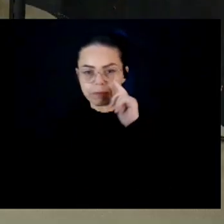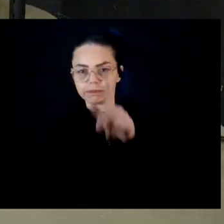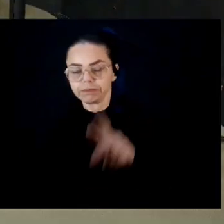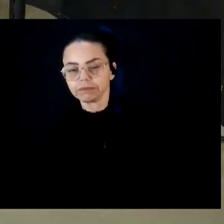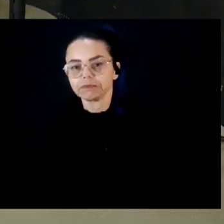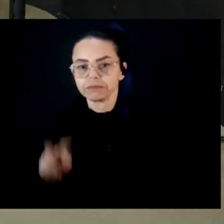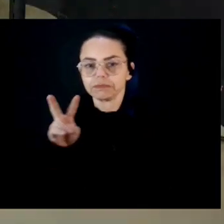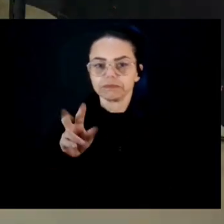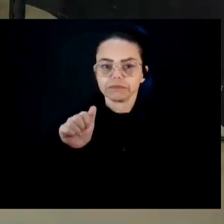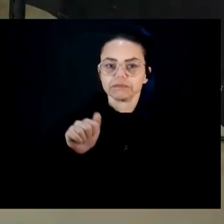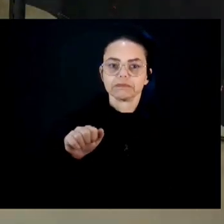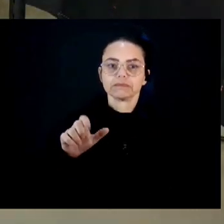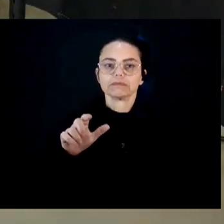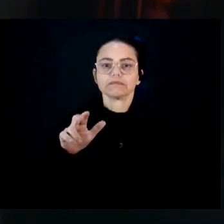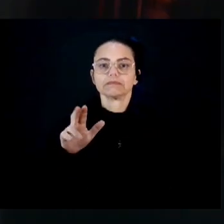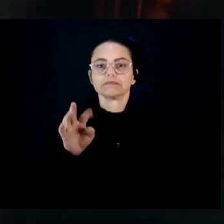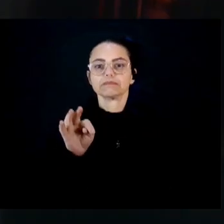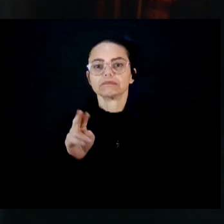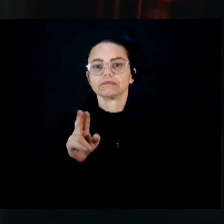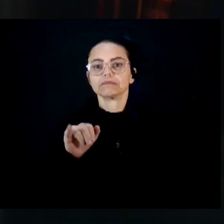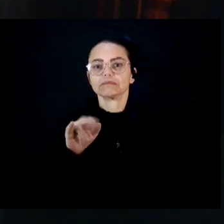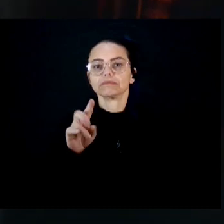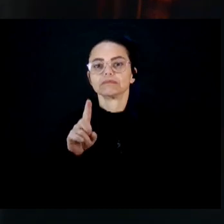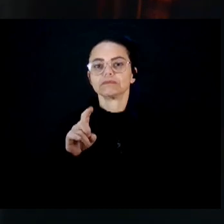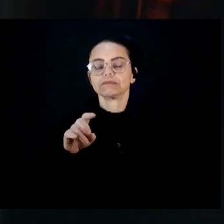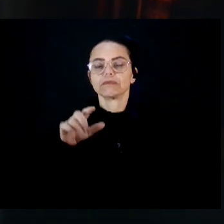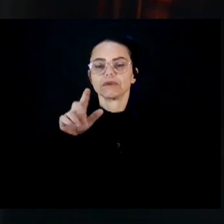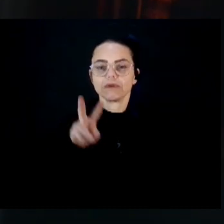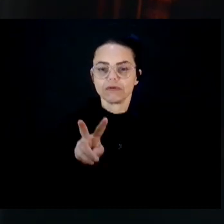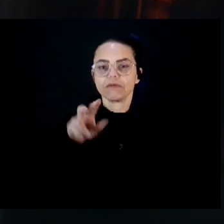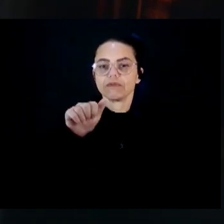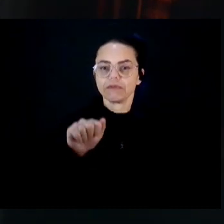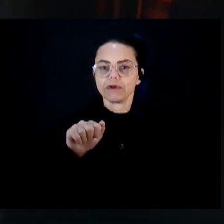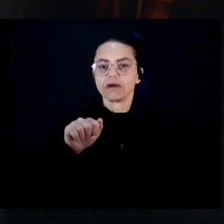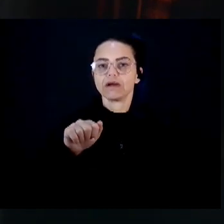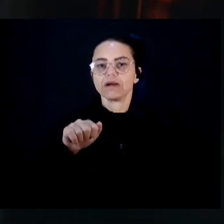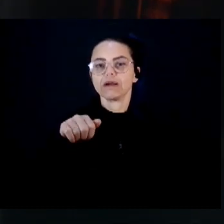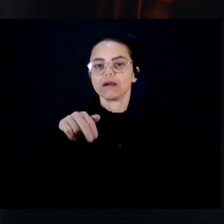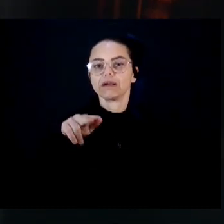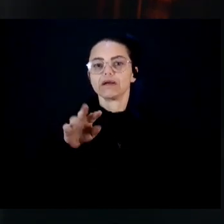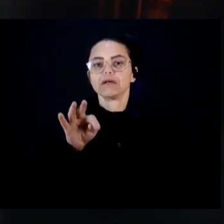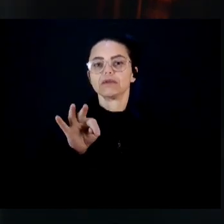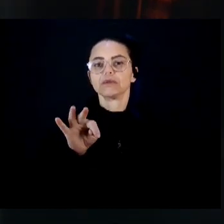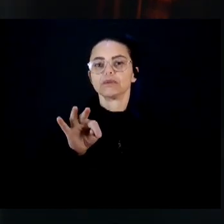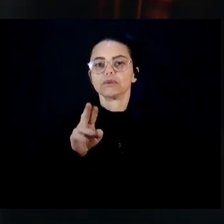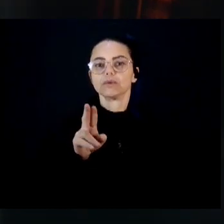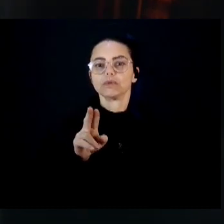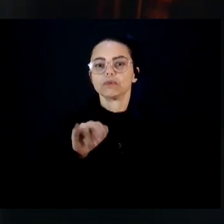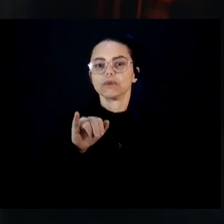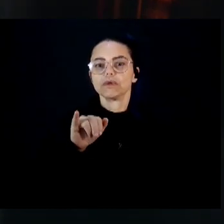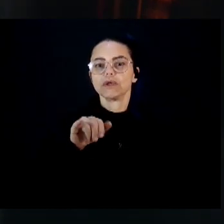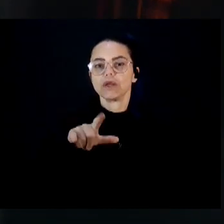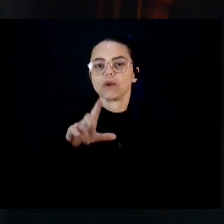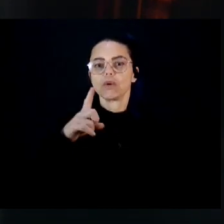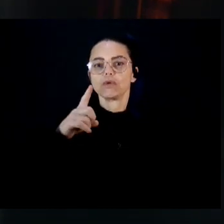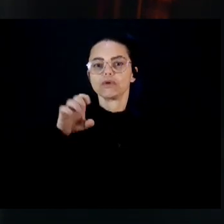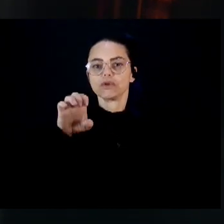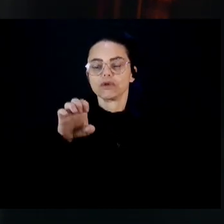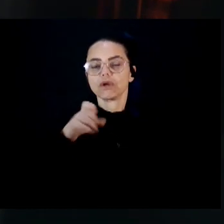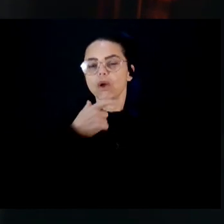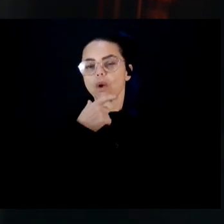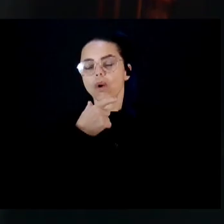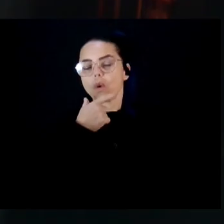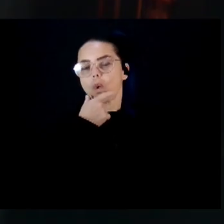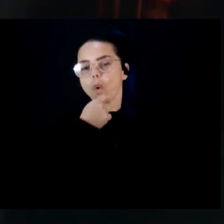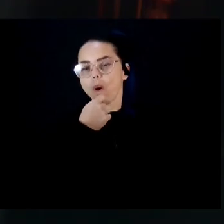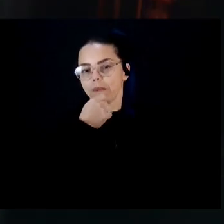Exato. Então tá certo. Perfeito. Acertei, gente. Olha aí, doutor Vantuilde. Vamos lá. Os dados mostram que o consumo de suplementos deixou de